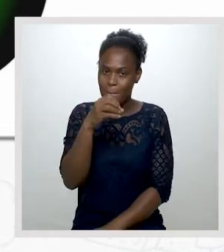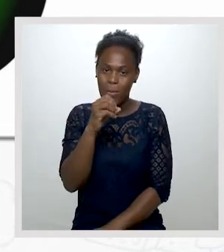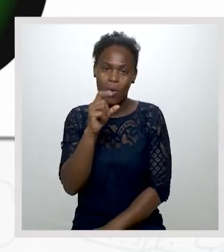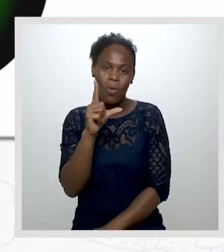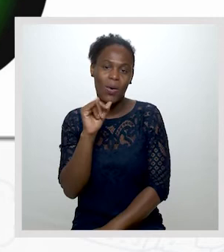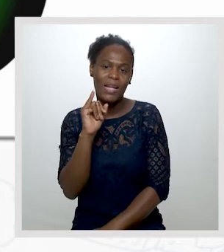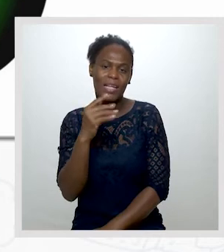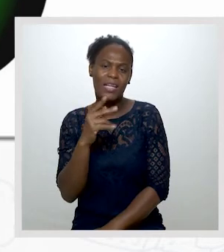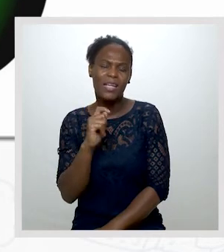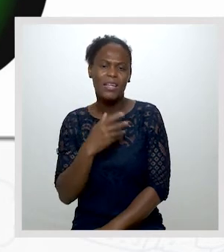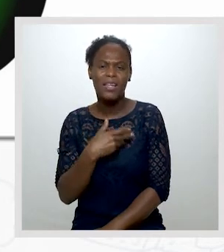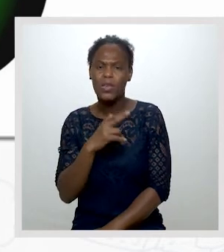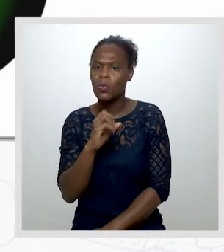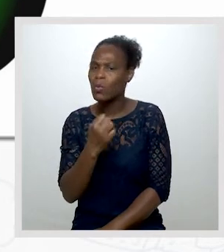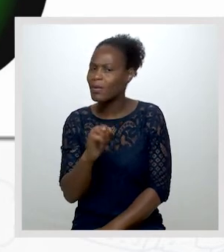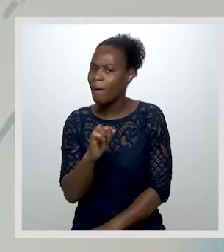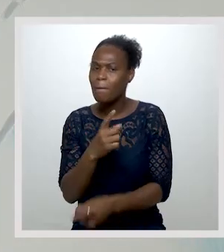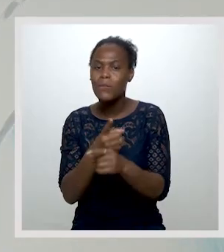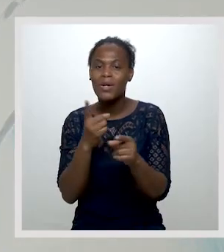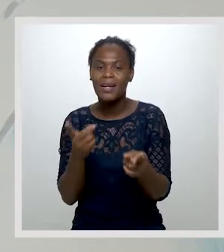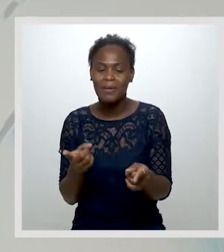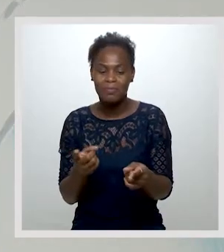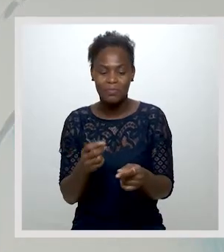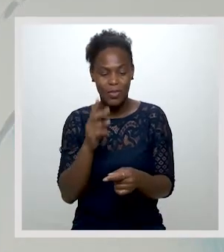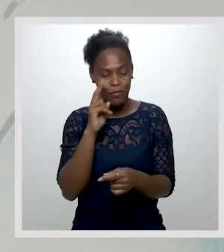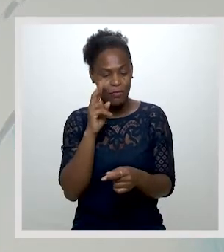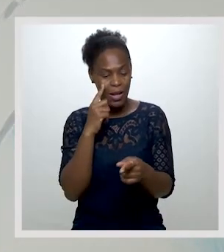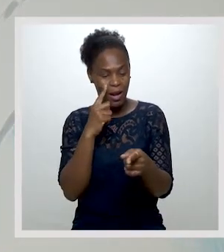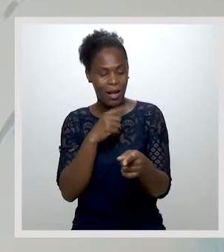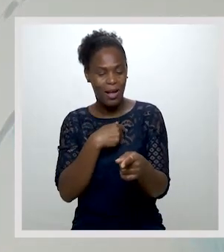Sabem, meninos? Vou vos mostrar uma esfera que eu trouxe.